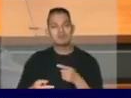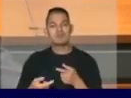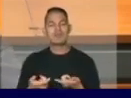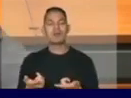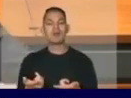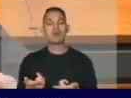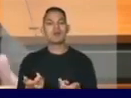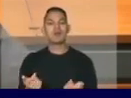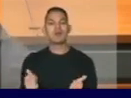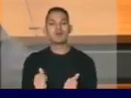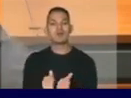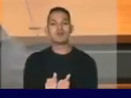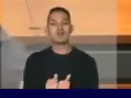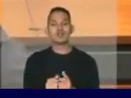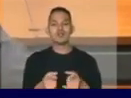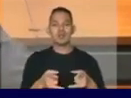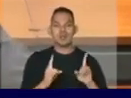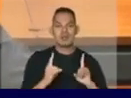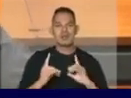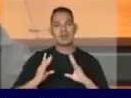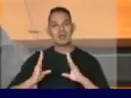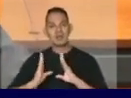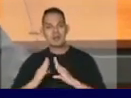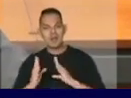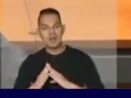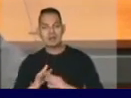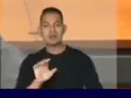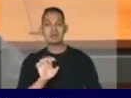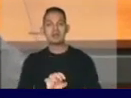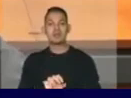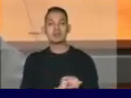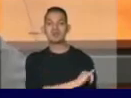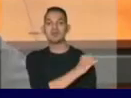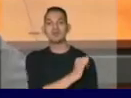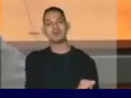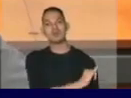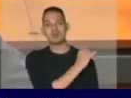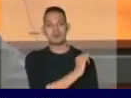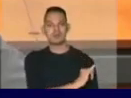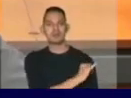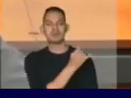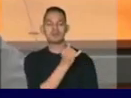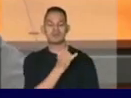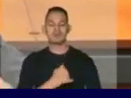fez de imóveis no estado do Rio de Janeiro.